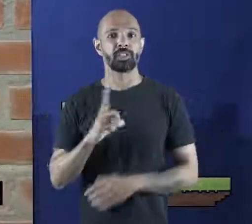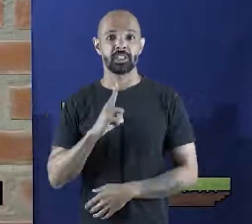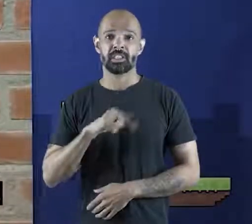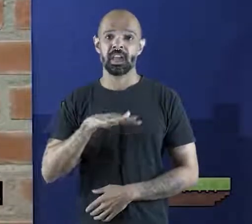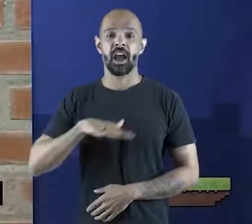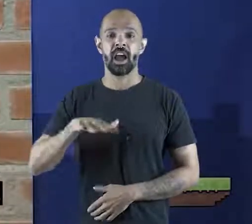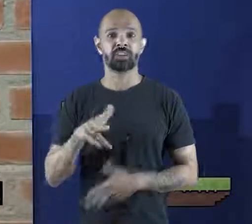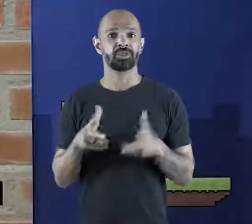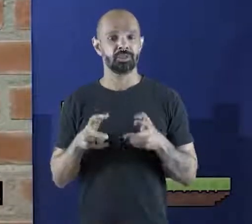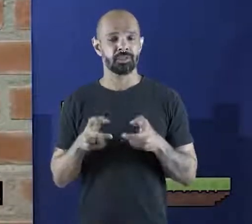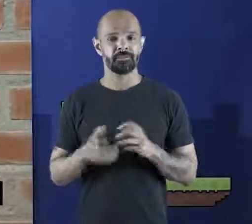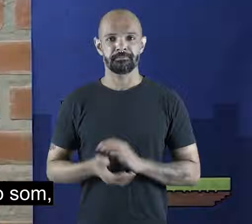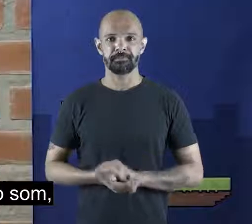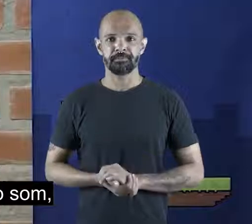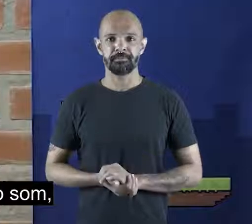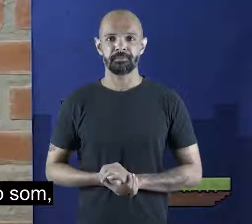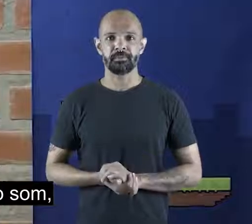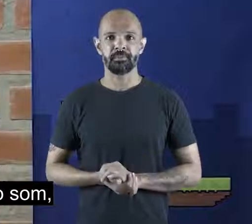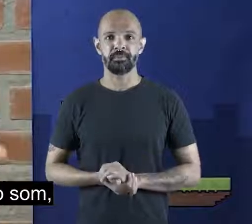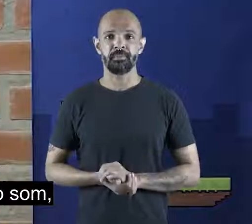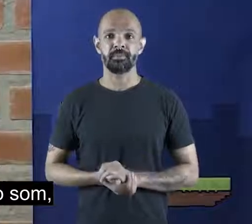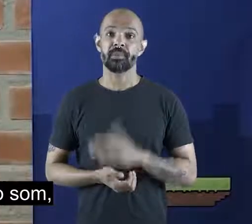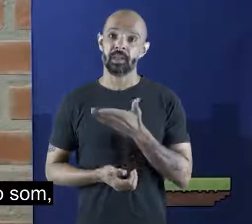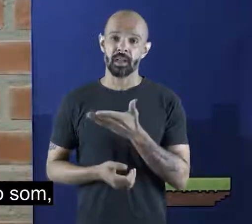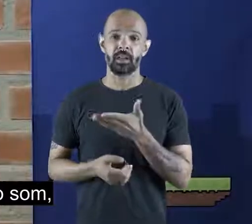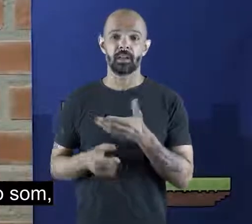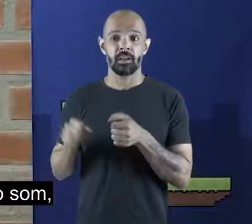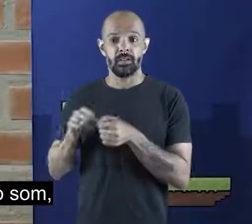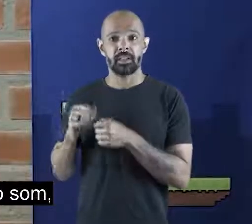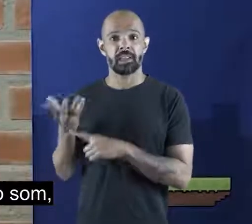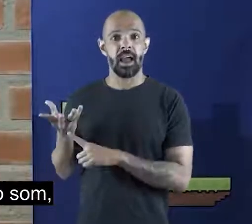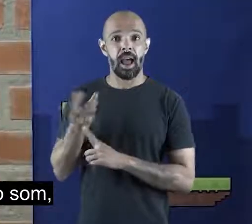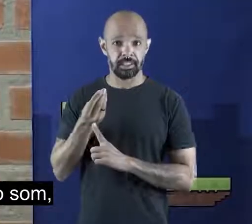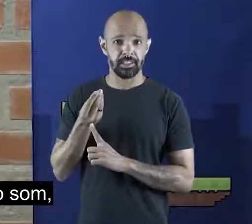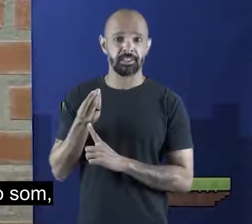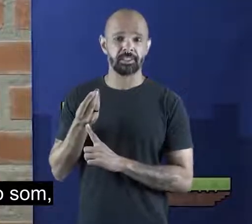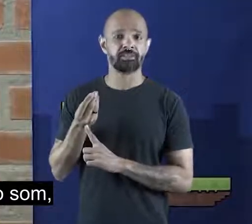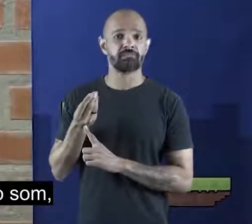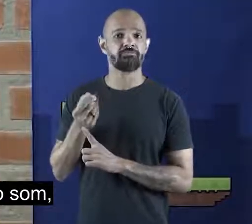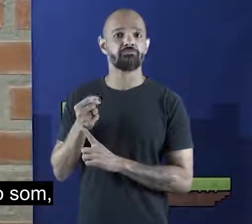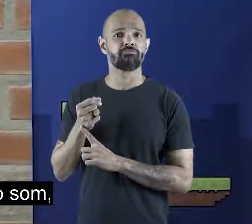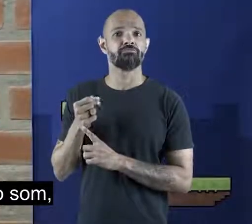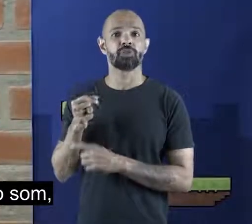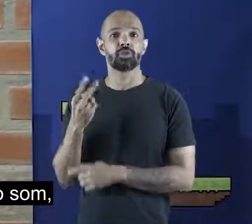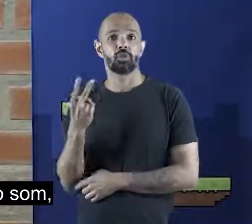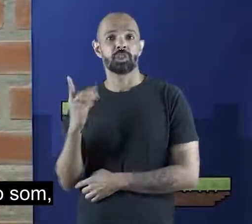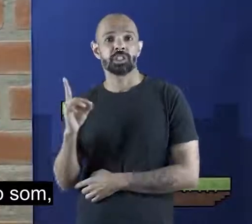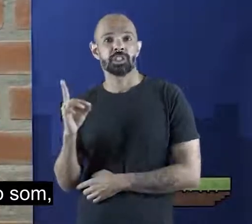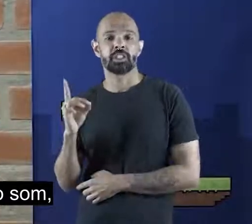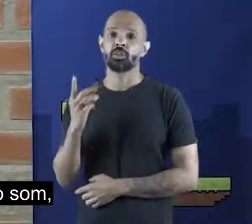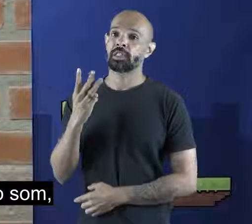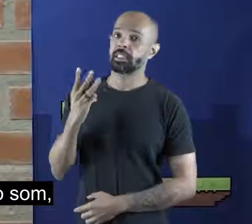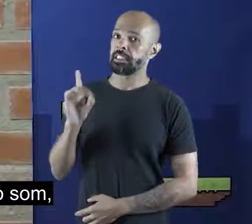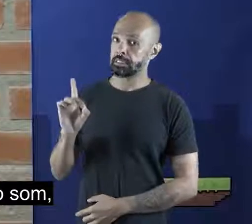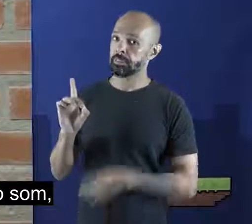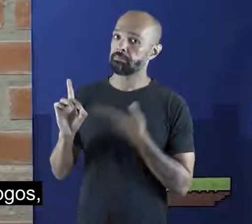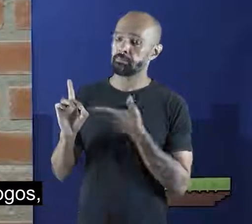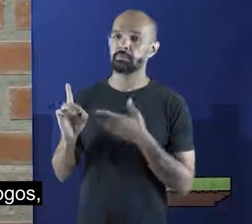existem dentro da área de jogos, que é o pessoal que faz arte, né, os artistas 2D ou 3D,